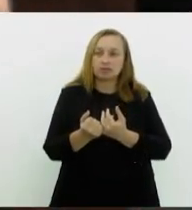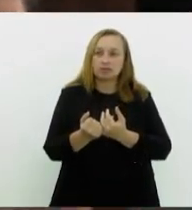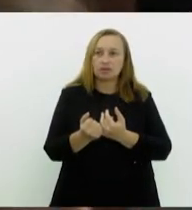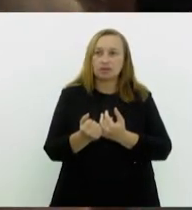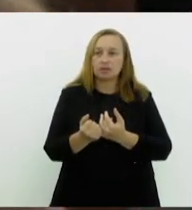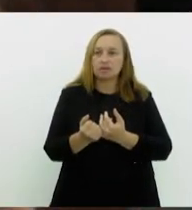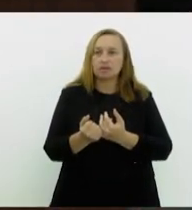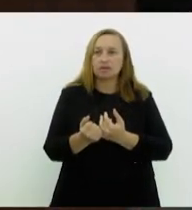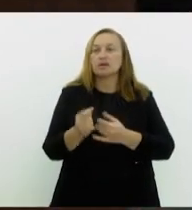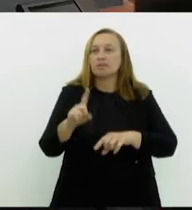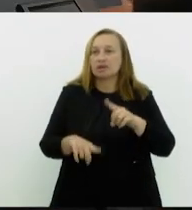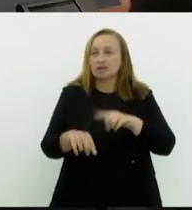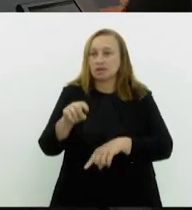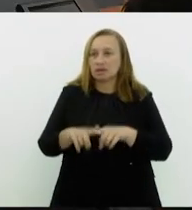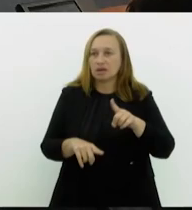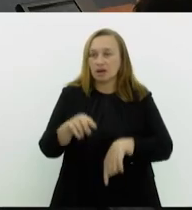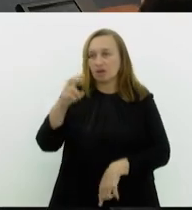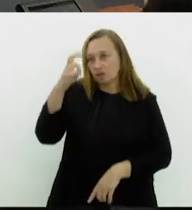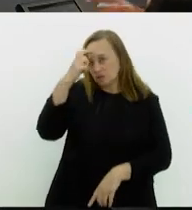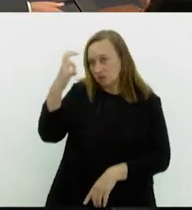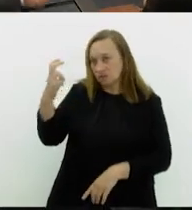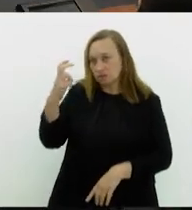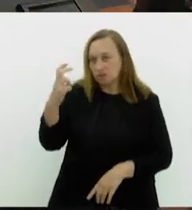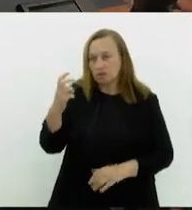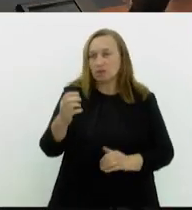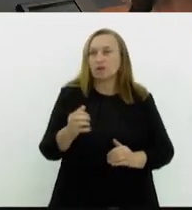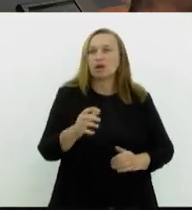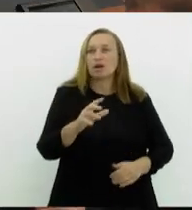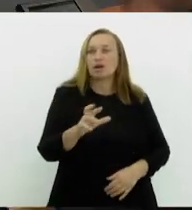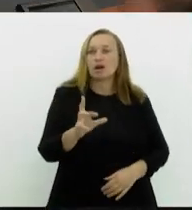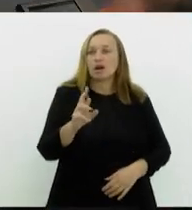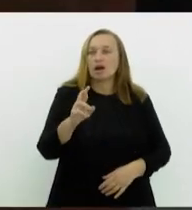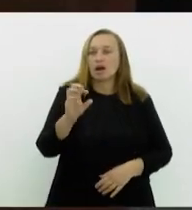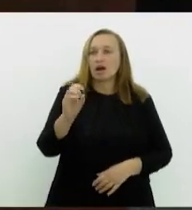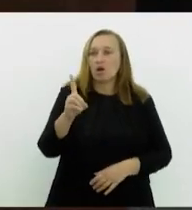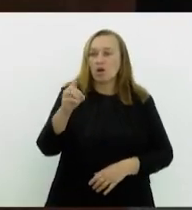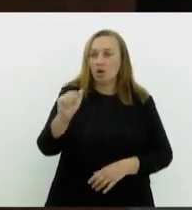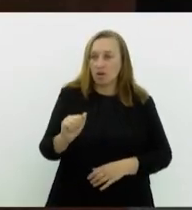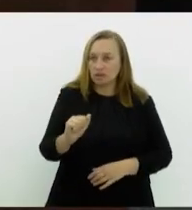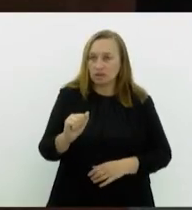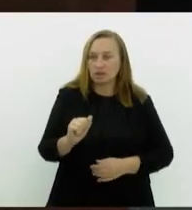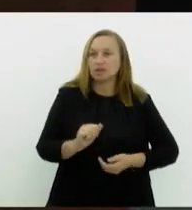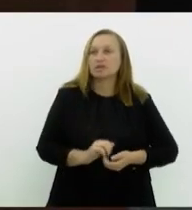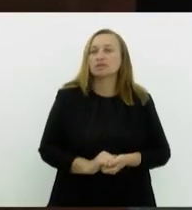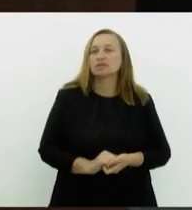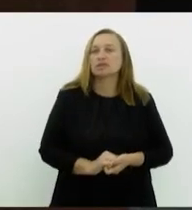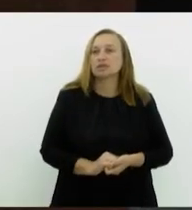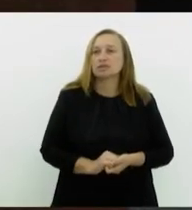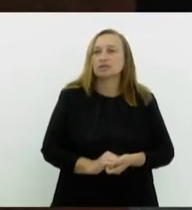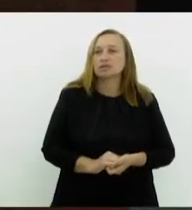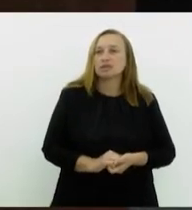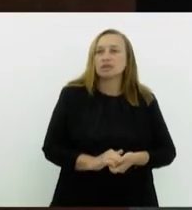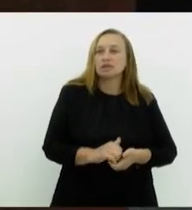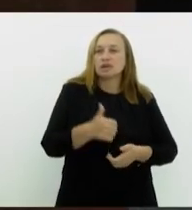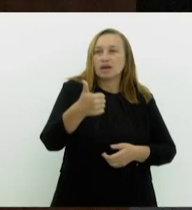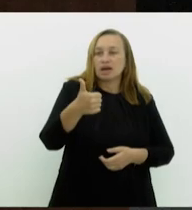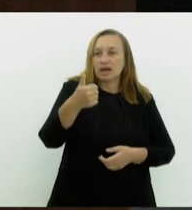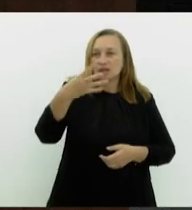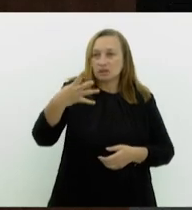Turística Religiosa Caminho das Centenárias, que constitui 14